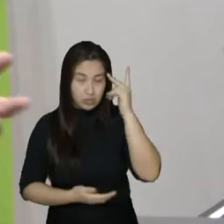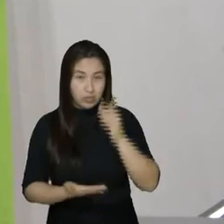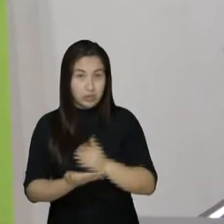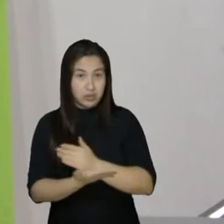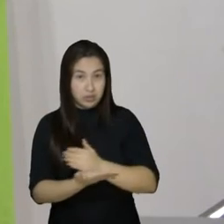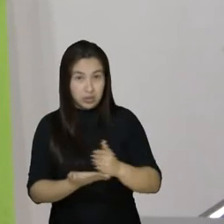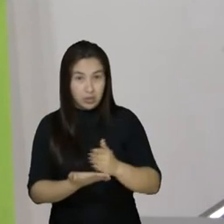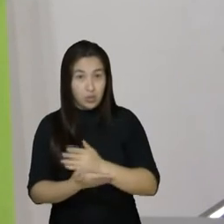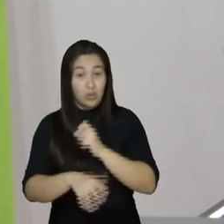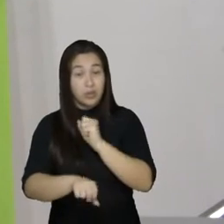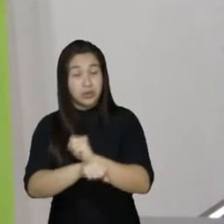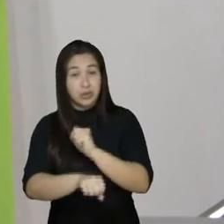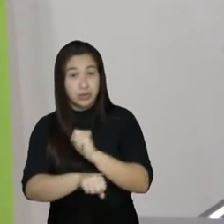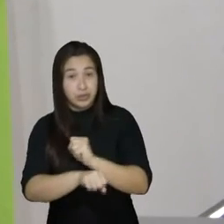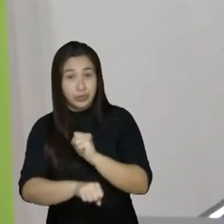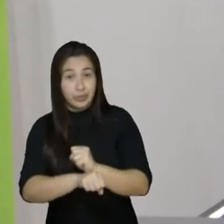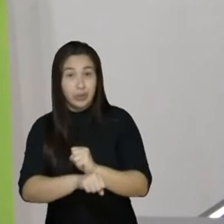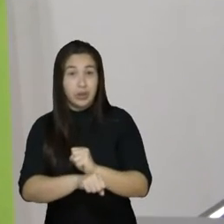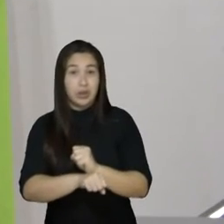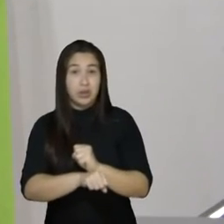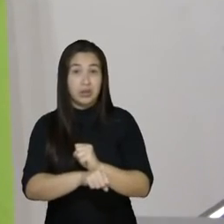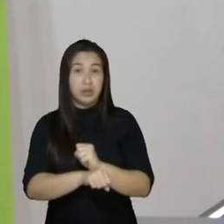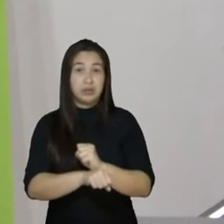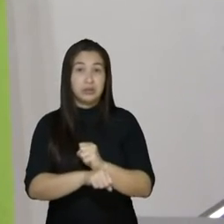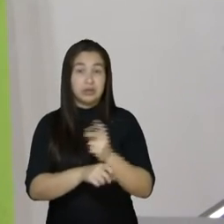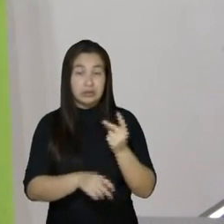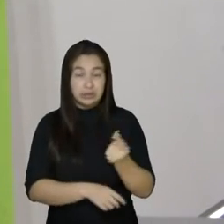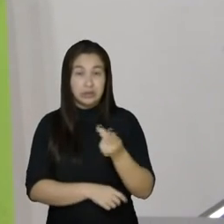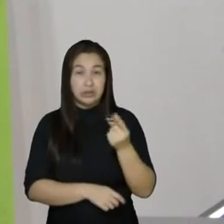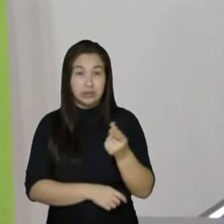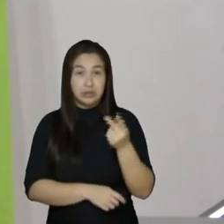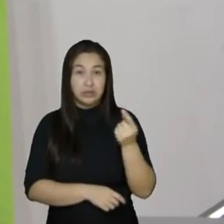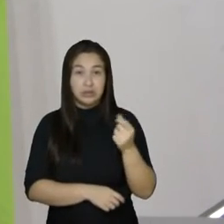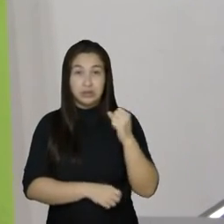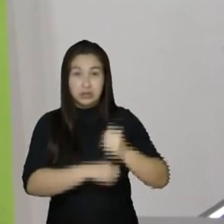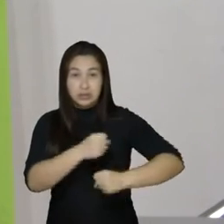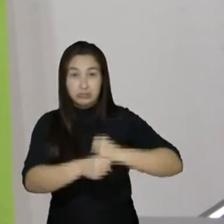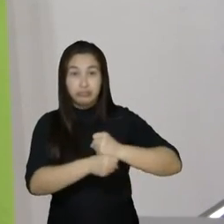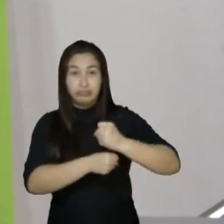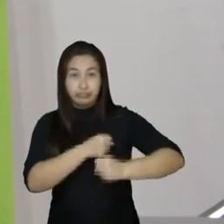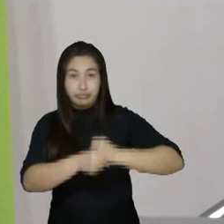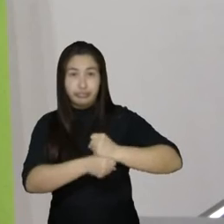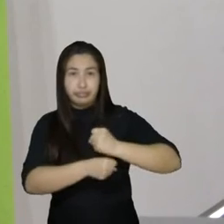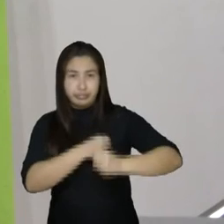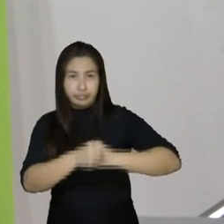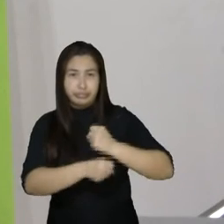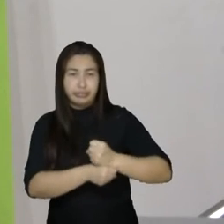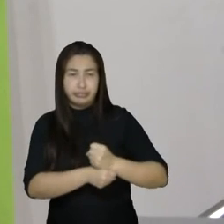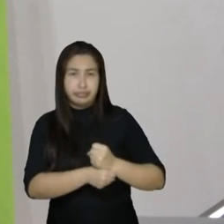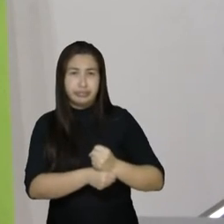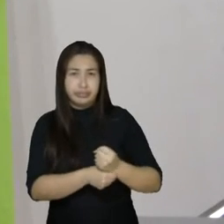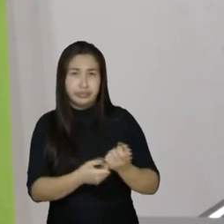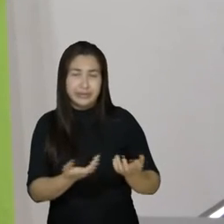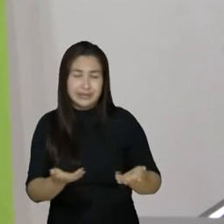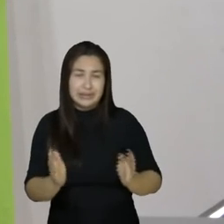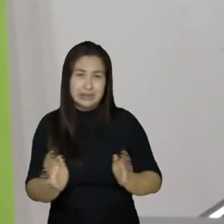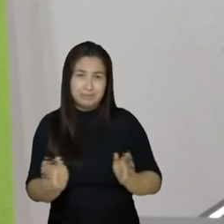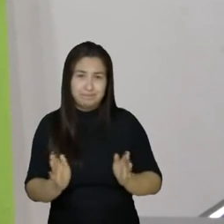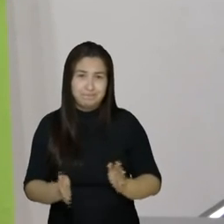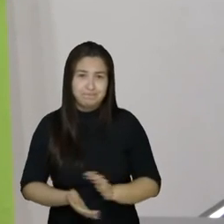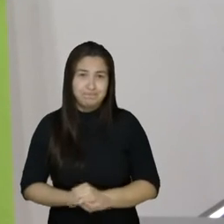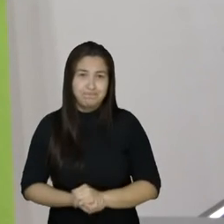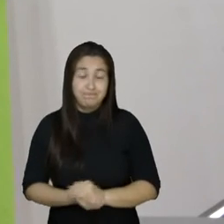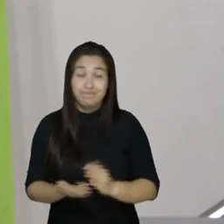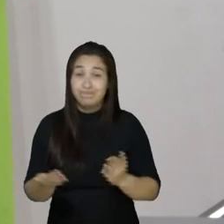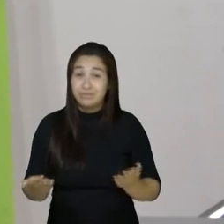estão aguardando, muitas vezes, há mais de um ano, por uma cirurgia. Então,